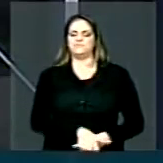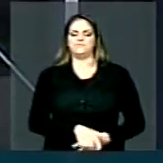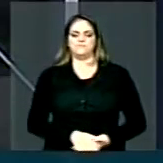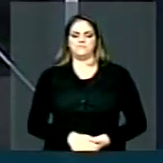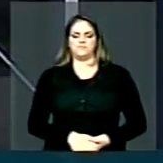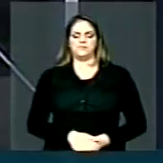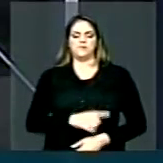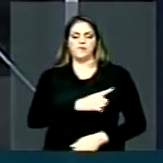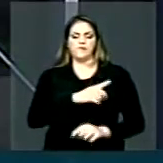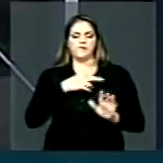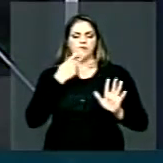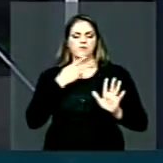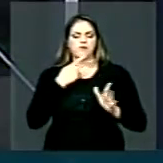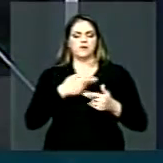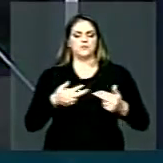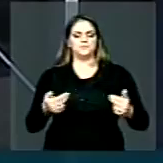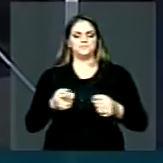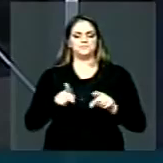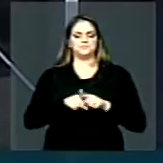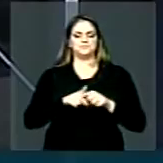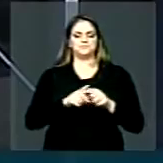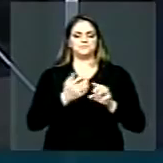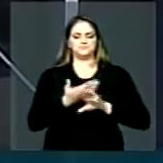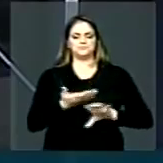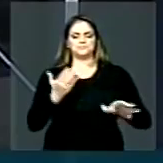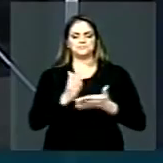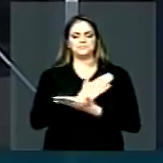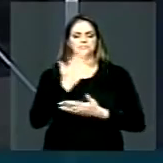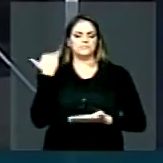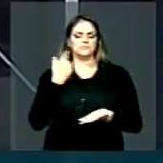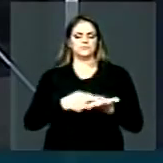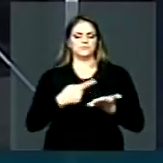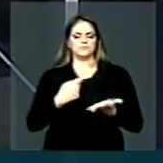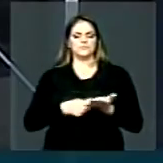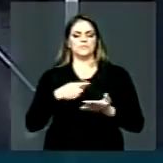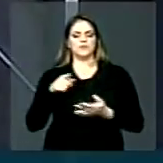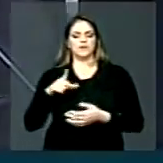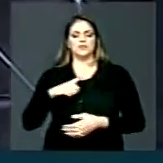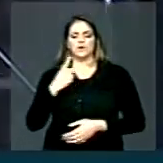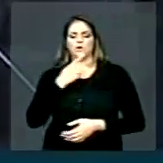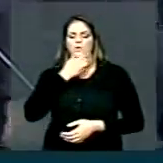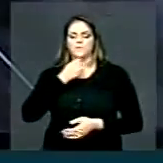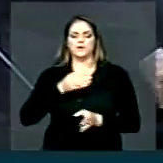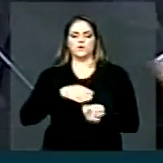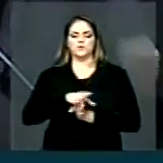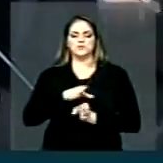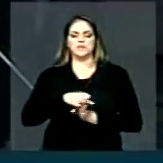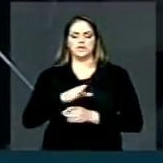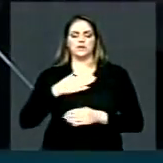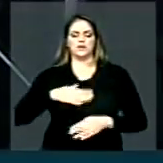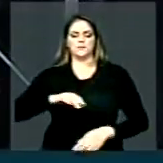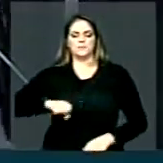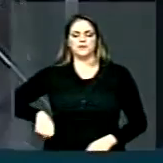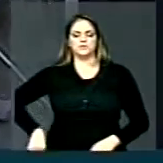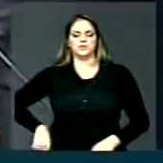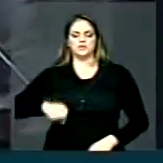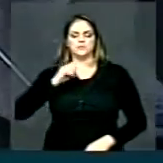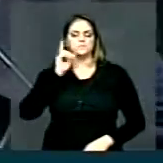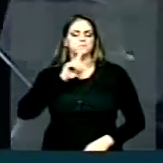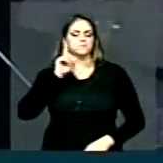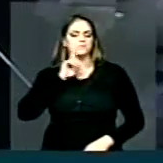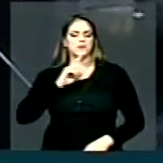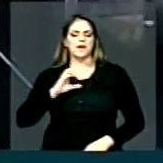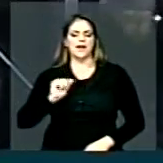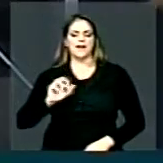prometer rupturas entre aliados políticos também foi destacada com preocupação por um conselheiro político da Embaixada dos Estados Unidos